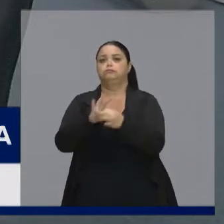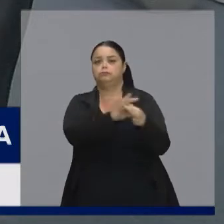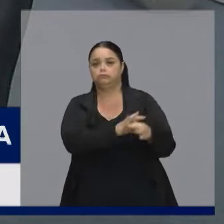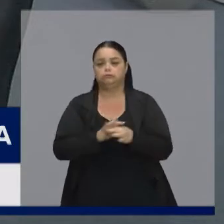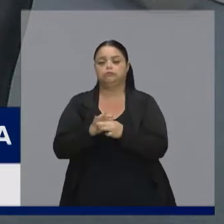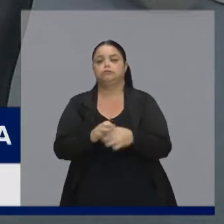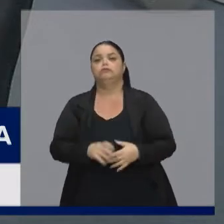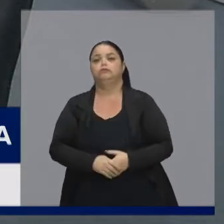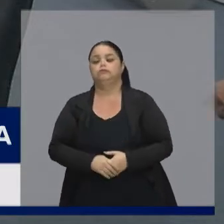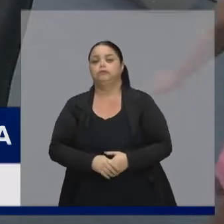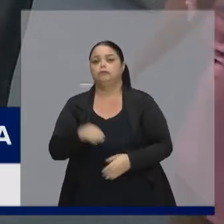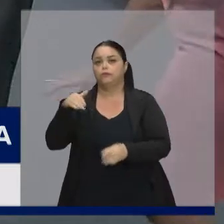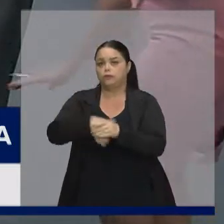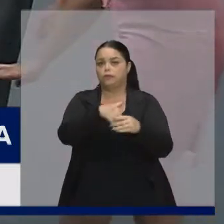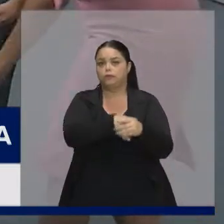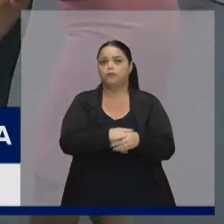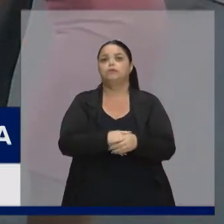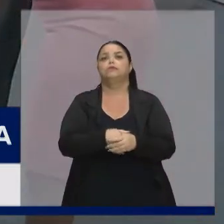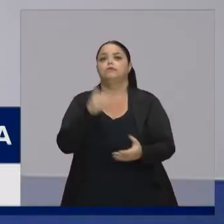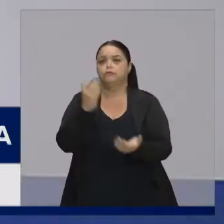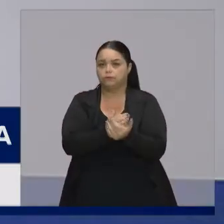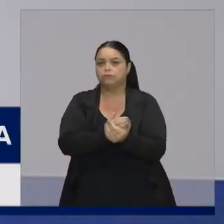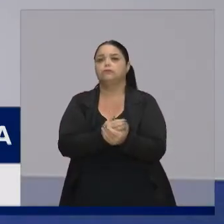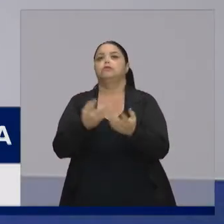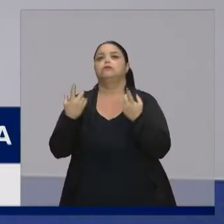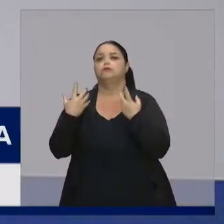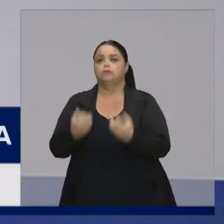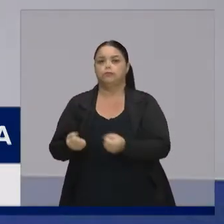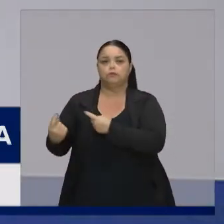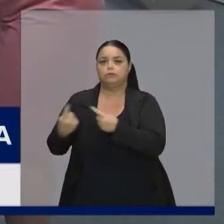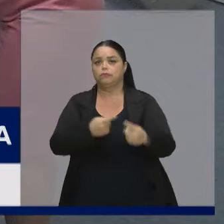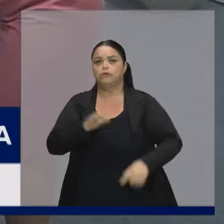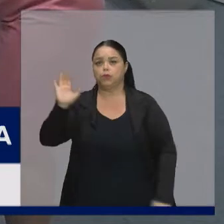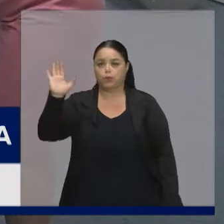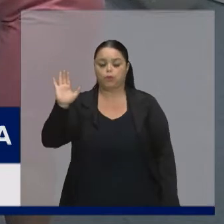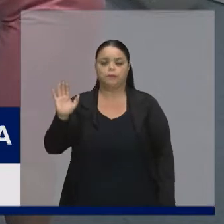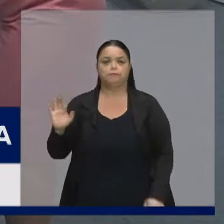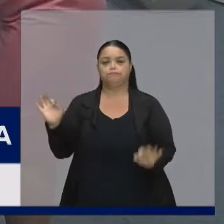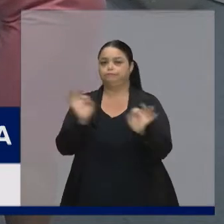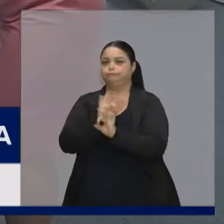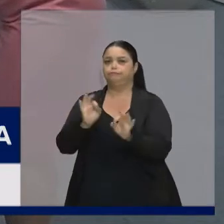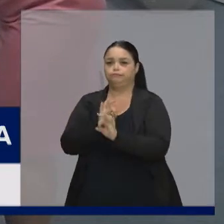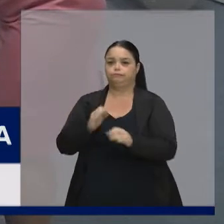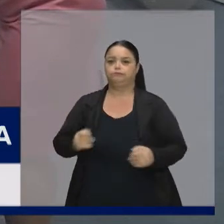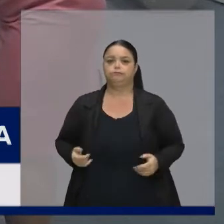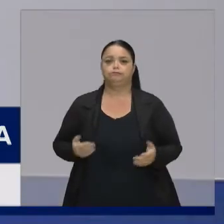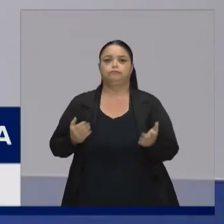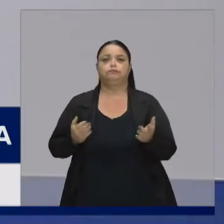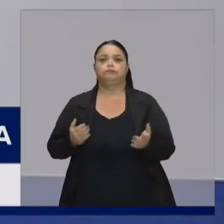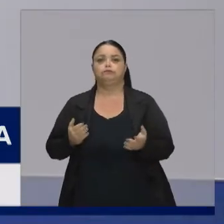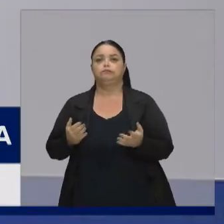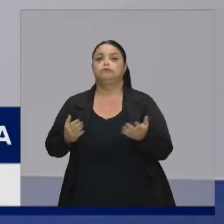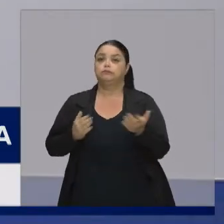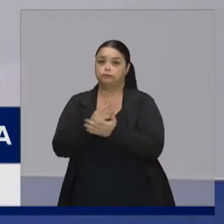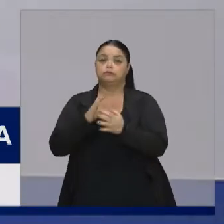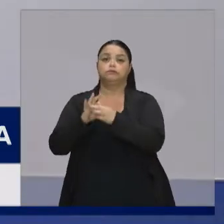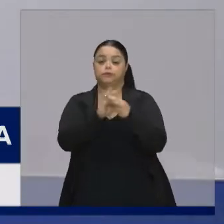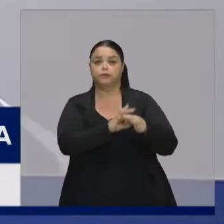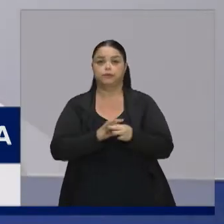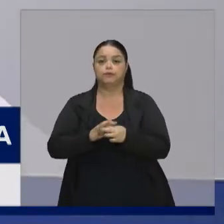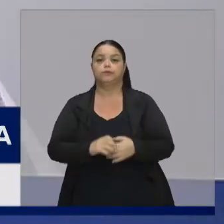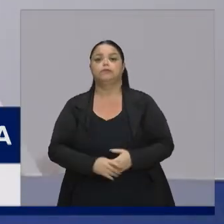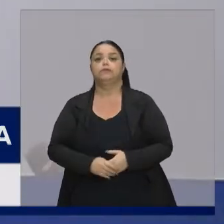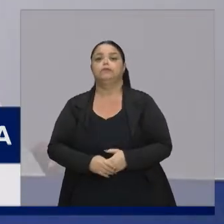unanimidade. Em votação, o processo. Vereador Salvador, permanece em comissão. Os contrários se manifestam. Nenhuma manifestação contrária. Processo aprovado por